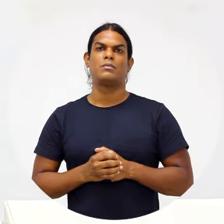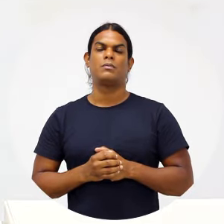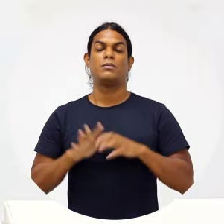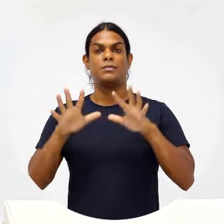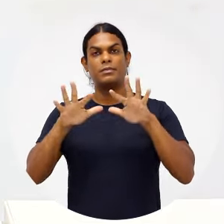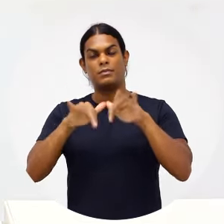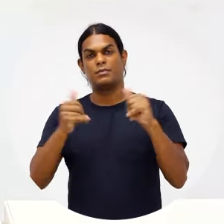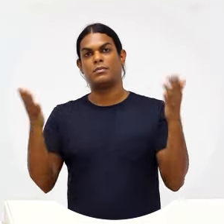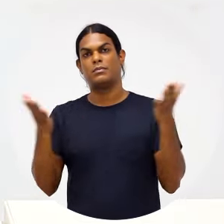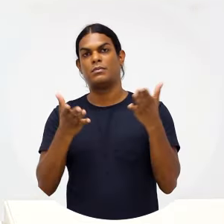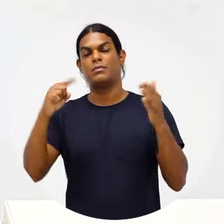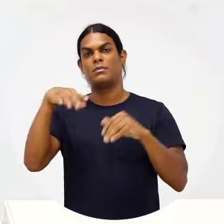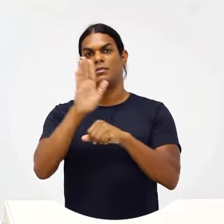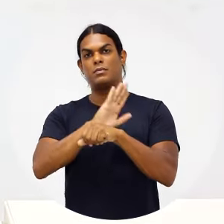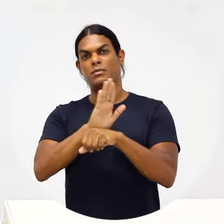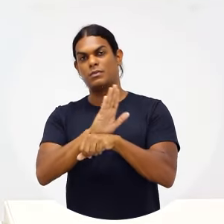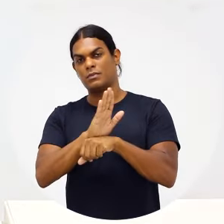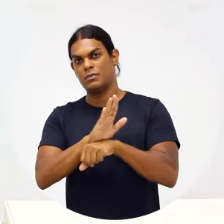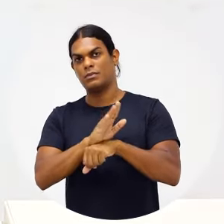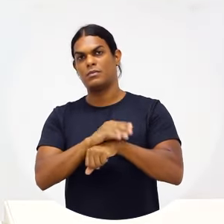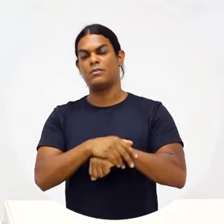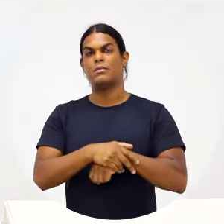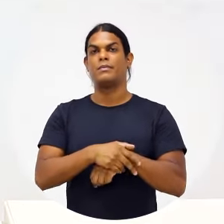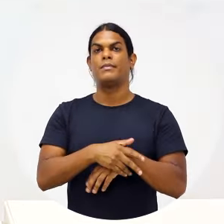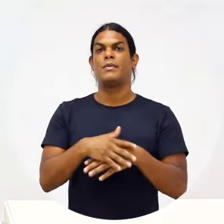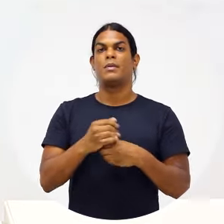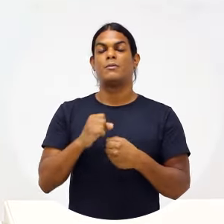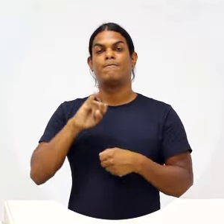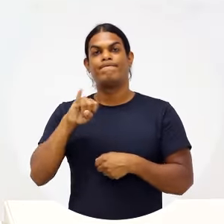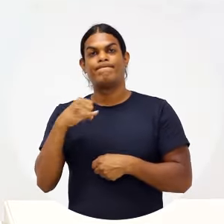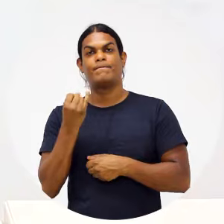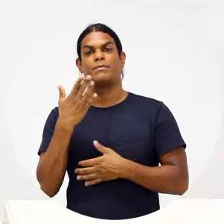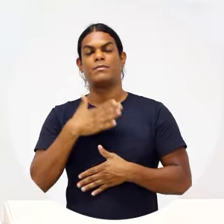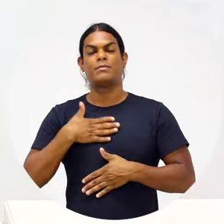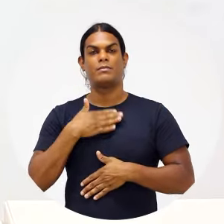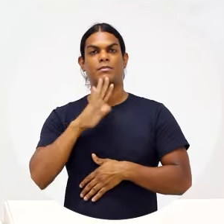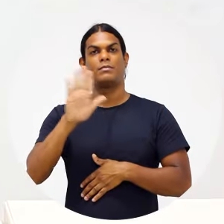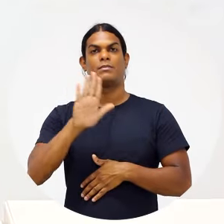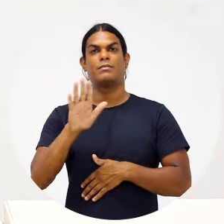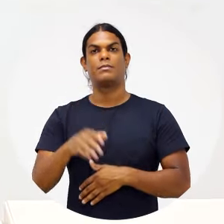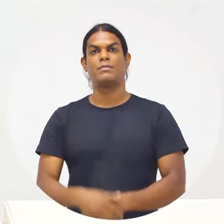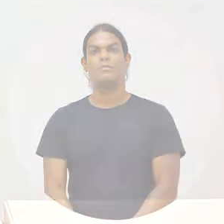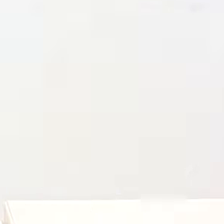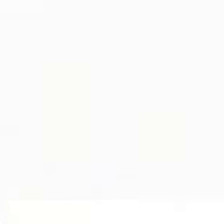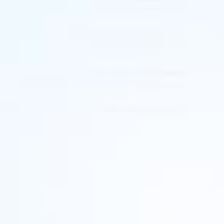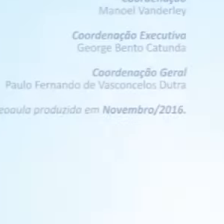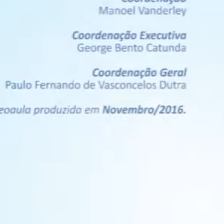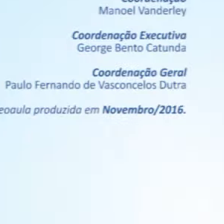Encerramos agora essa videoaula. Espero que tenham aproveitado. Bons estudos!